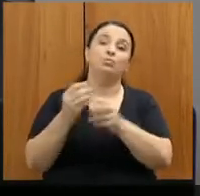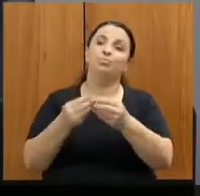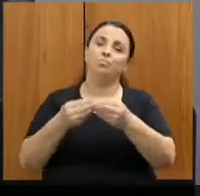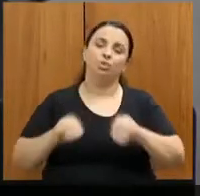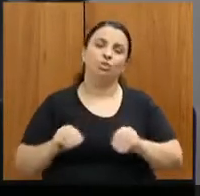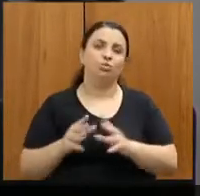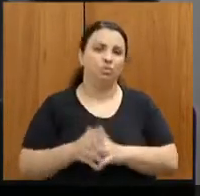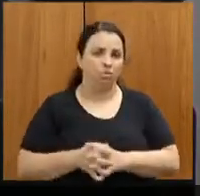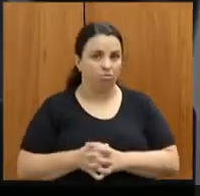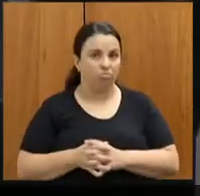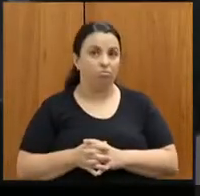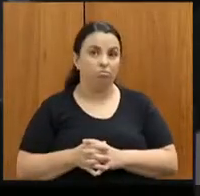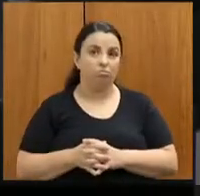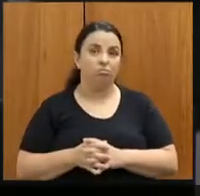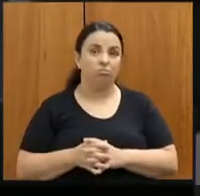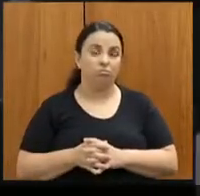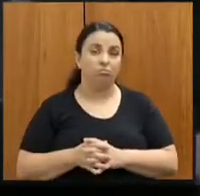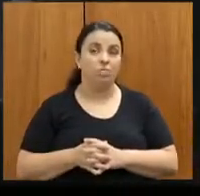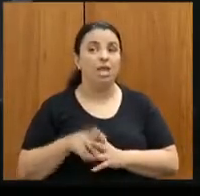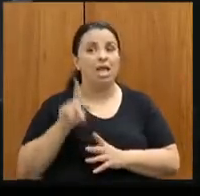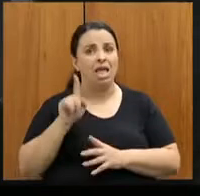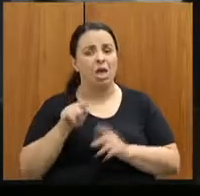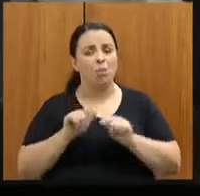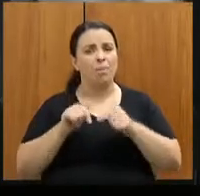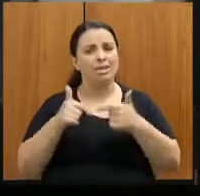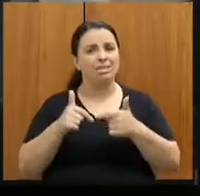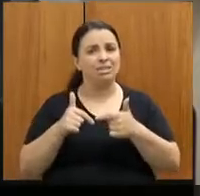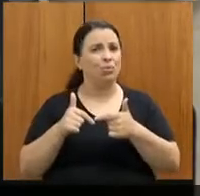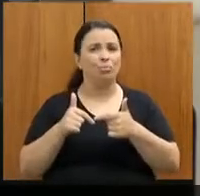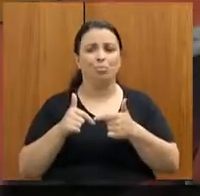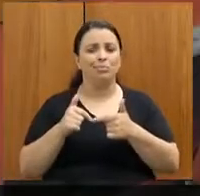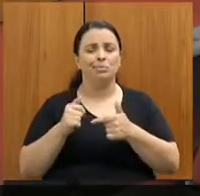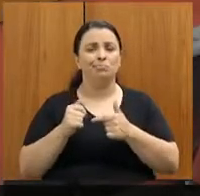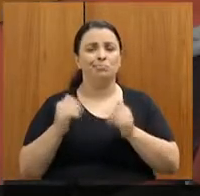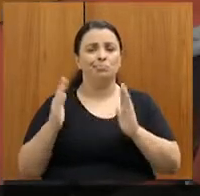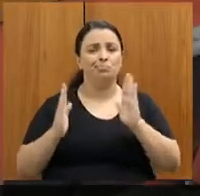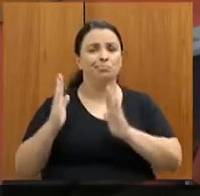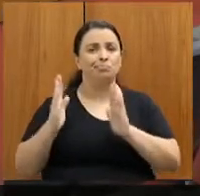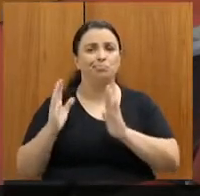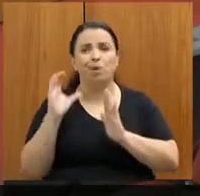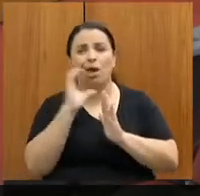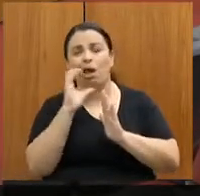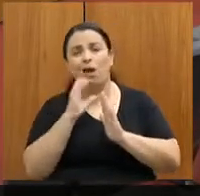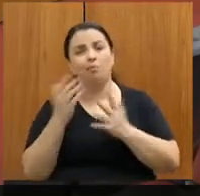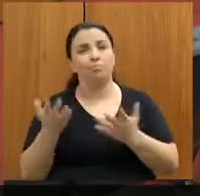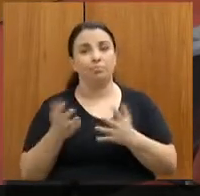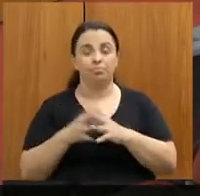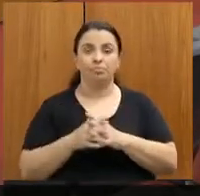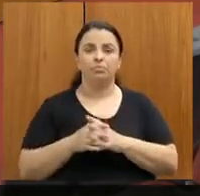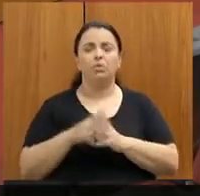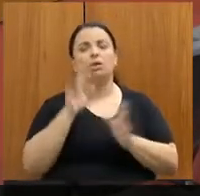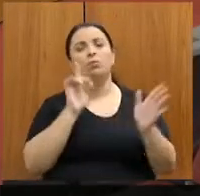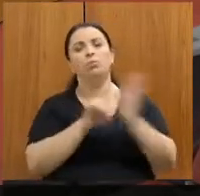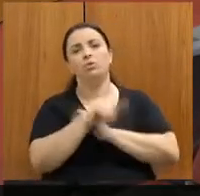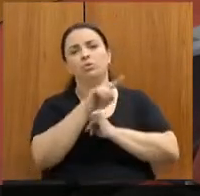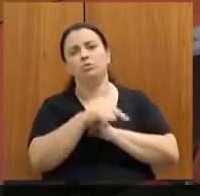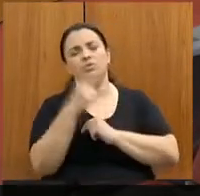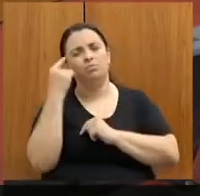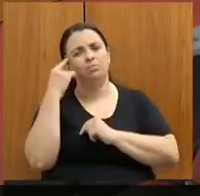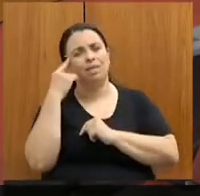é de curto prazo vossa excelência entende e seria adequado o